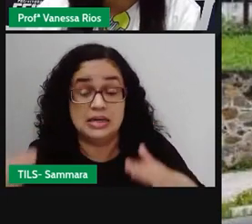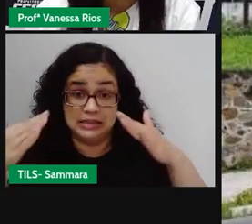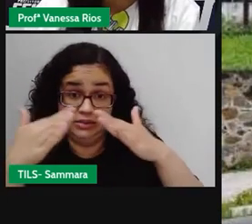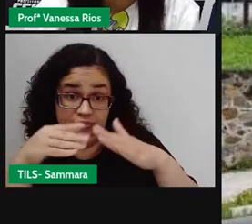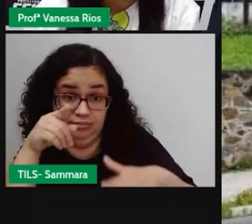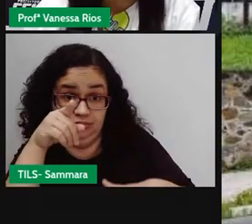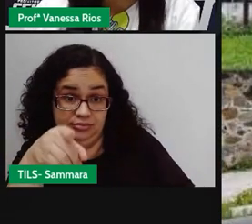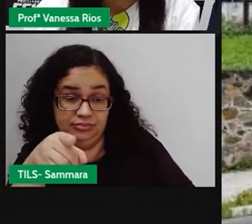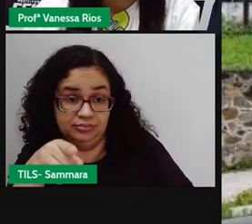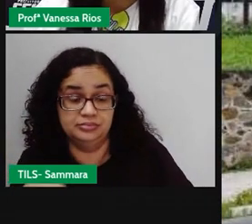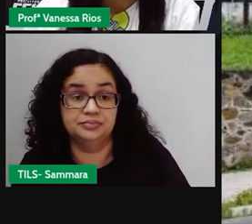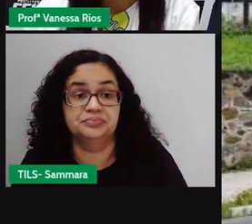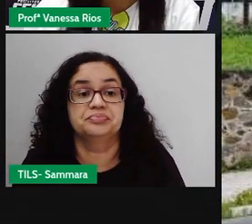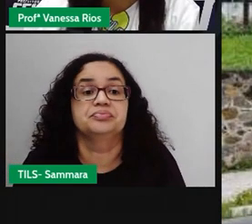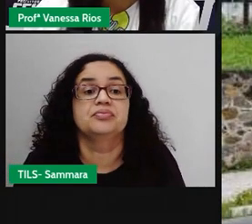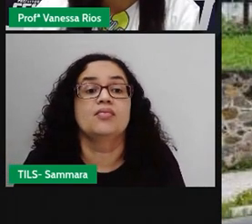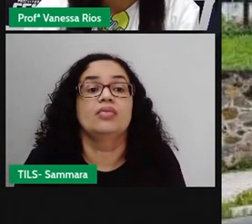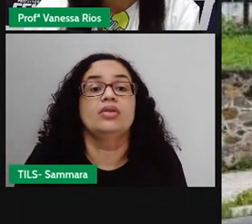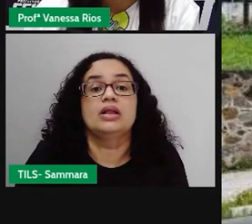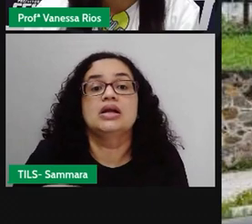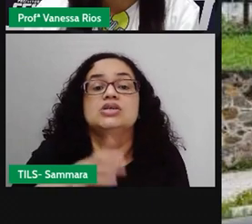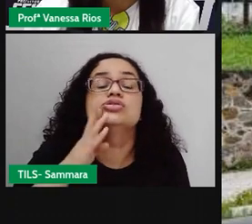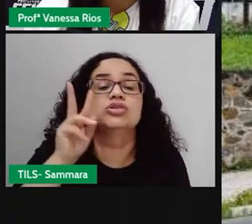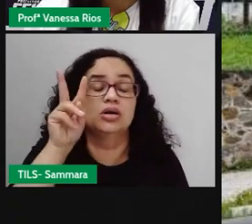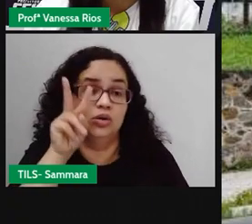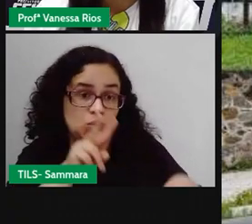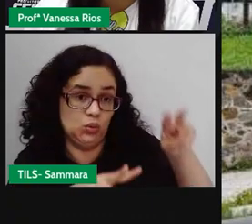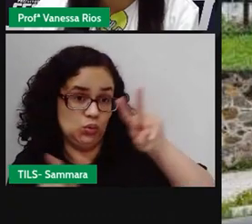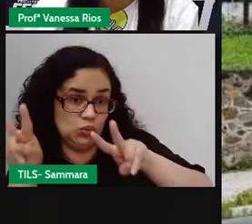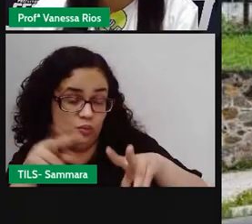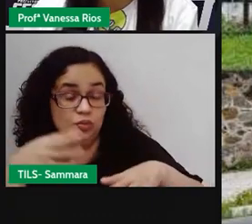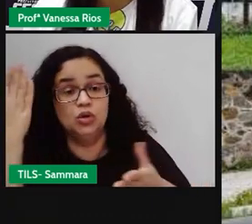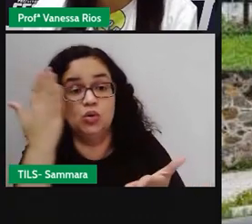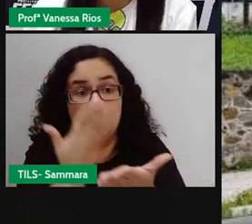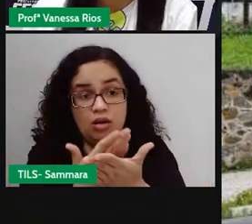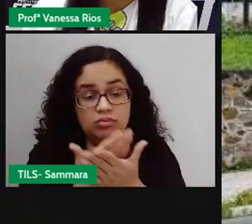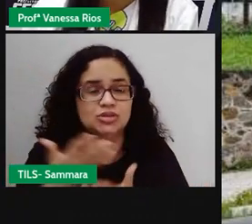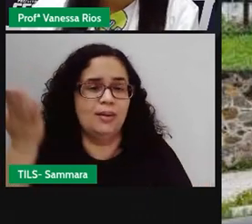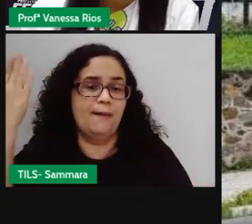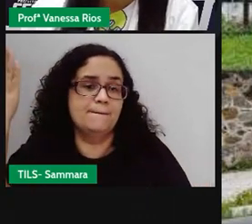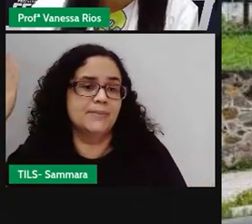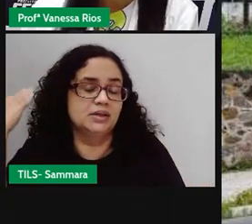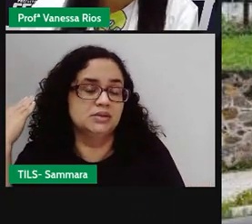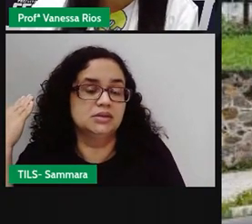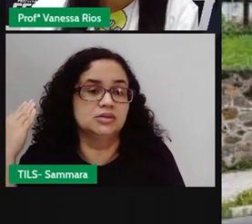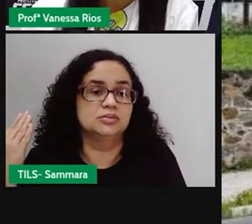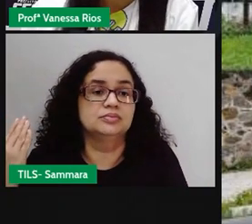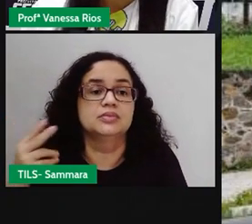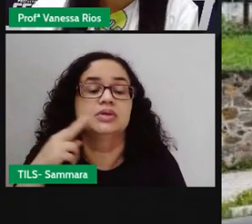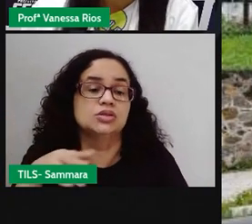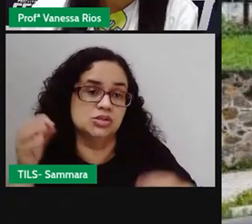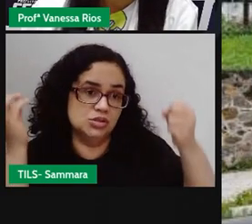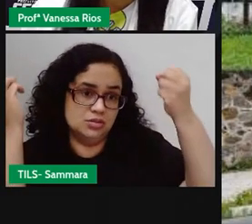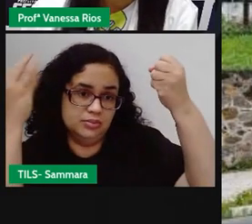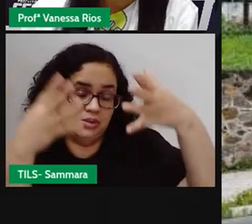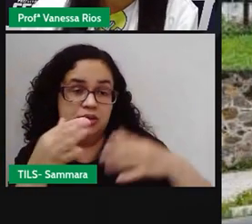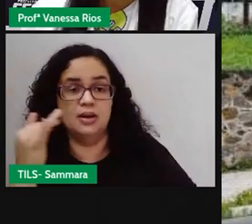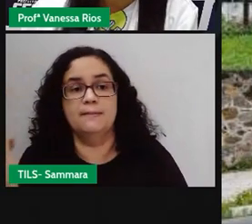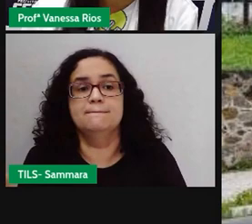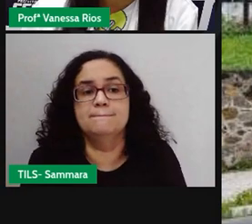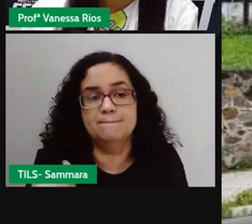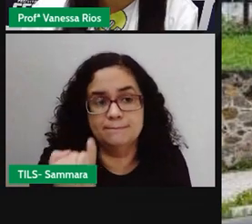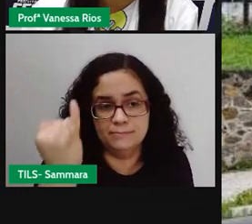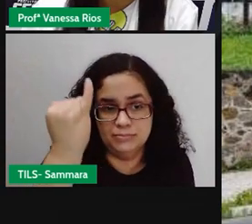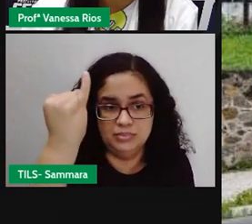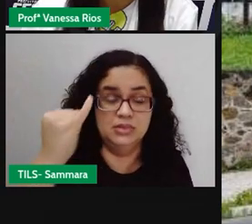O casarão Olhos d'Água, que a gente também já observou, né, em outras aulas e já comentou sobre a importância, esse